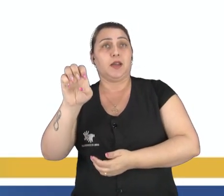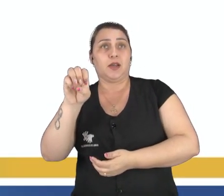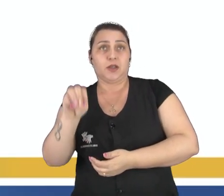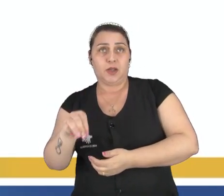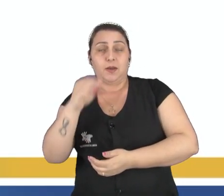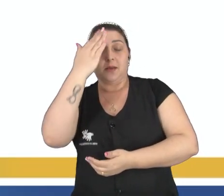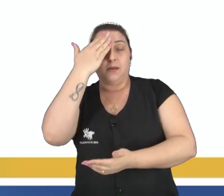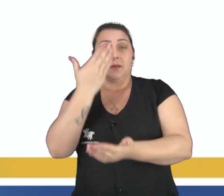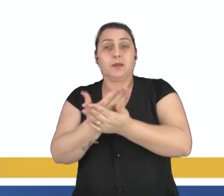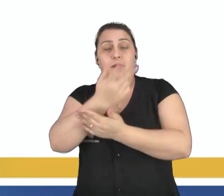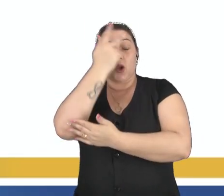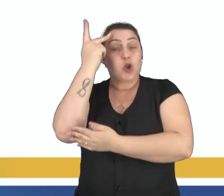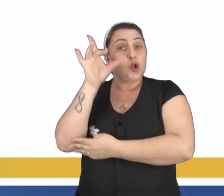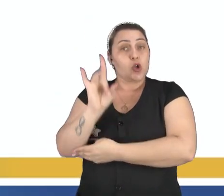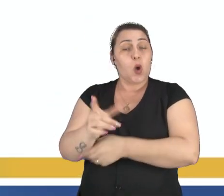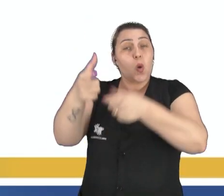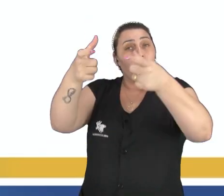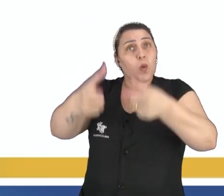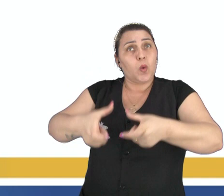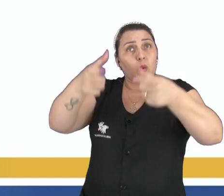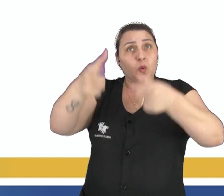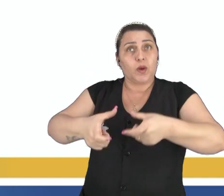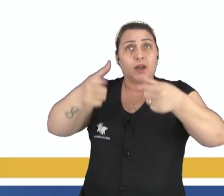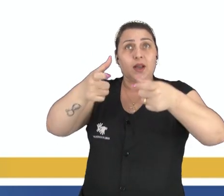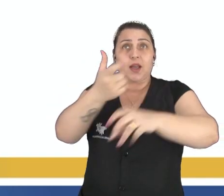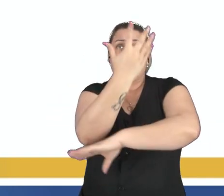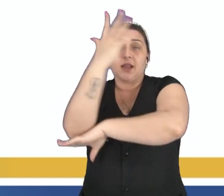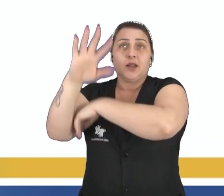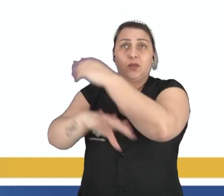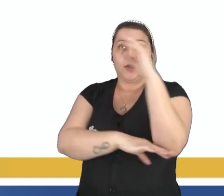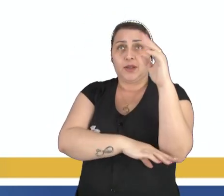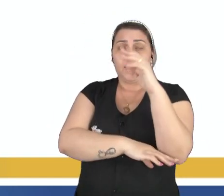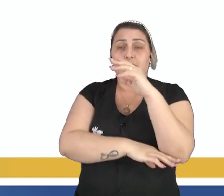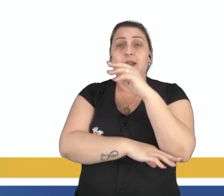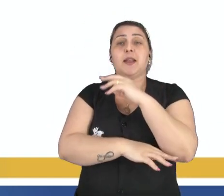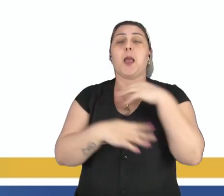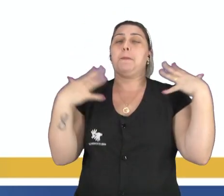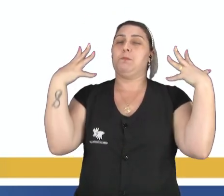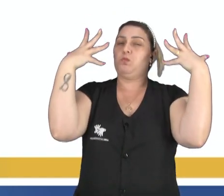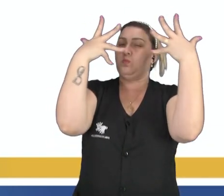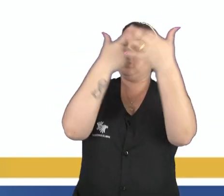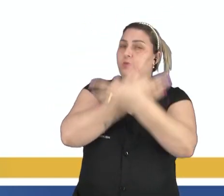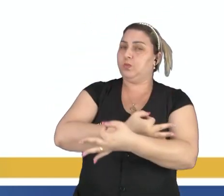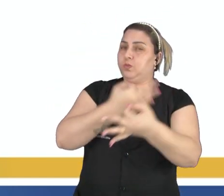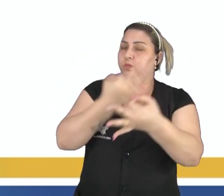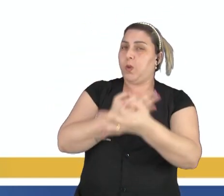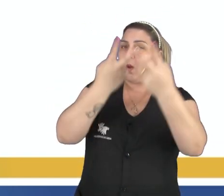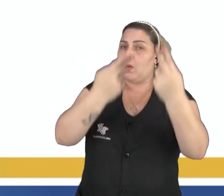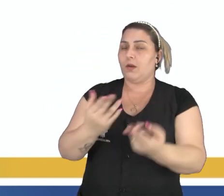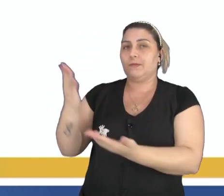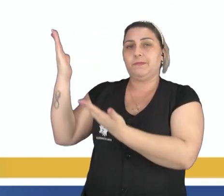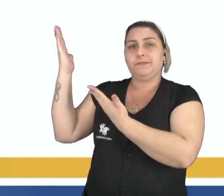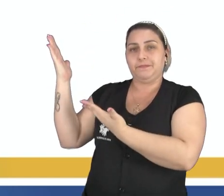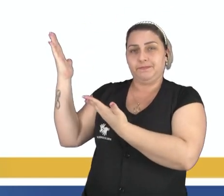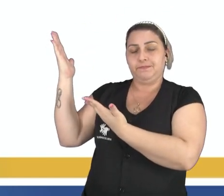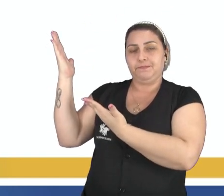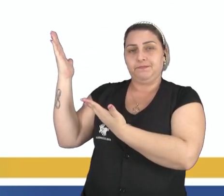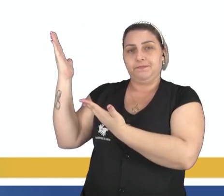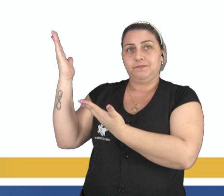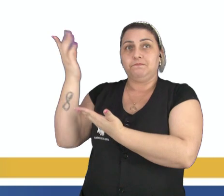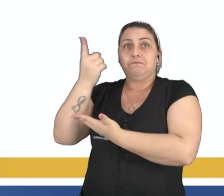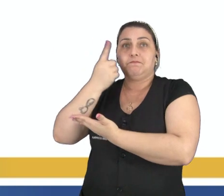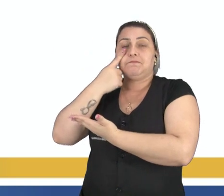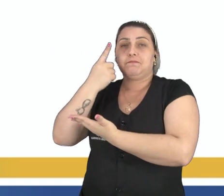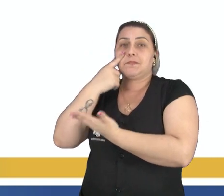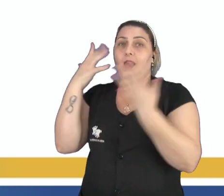que paisagem é apenas um lugar de natureza e beleza cênica, como essa imagem que a gente está vendo, certo? A gente olha